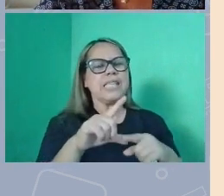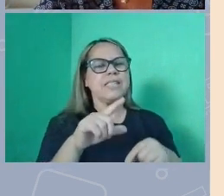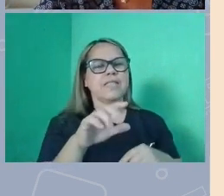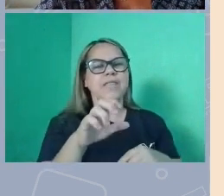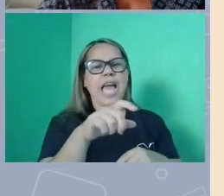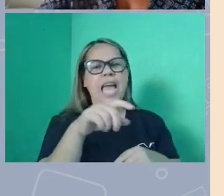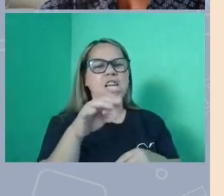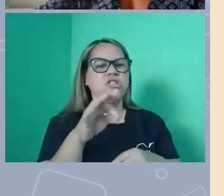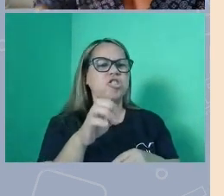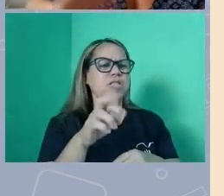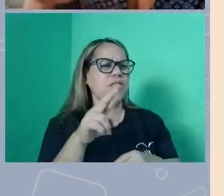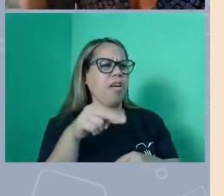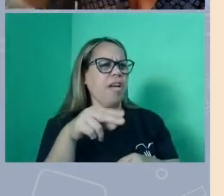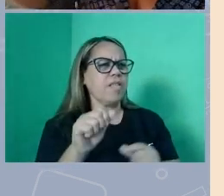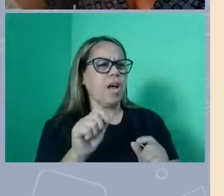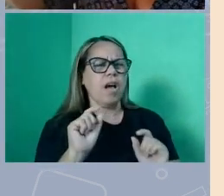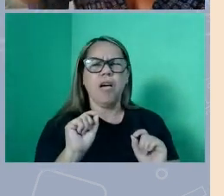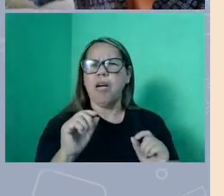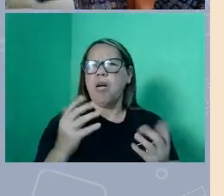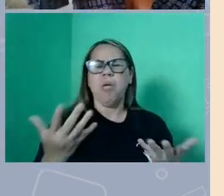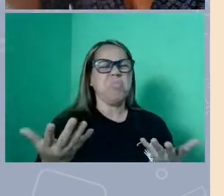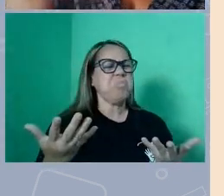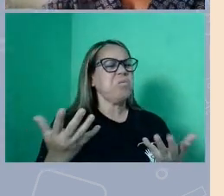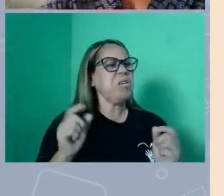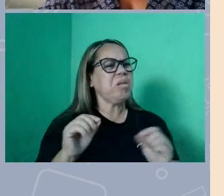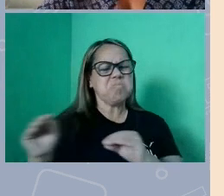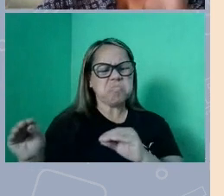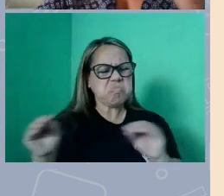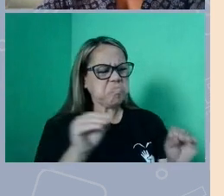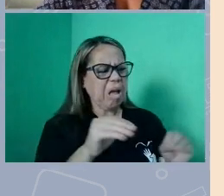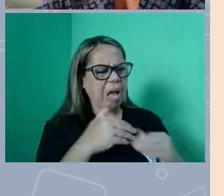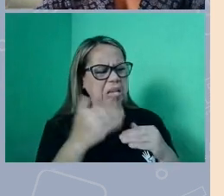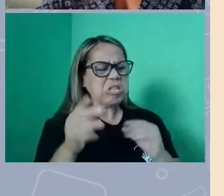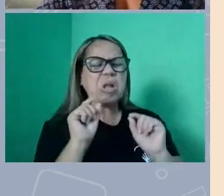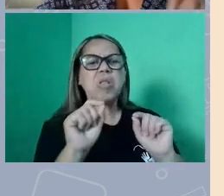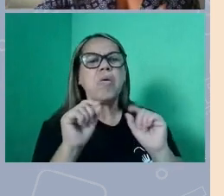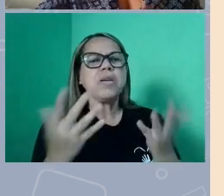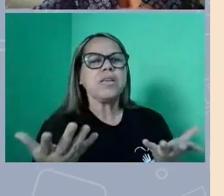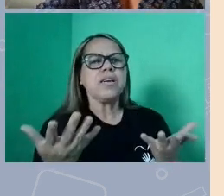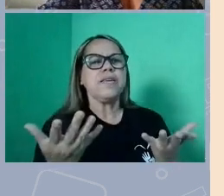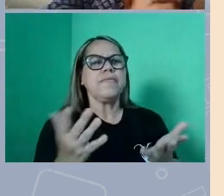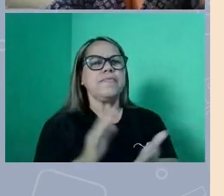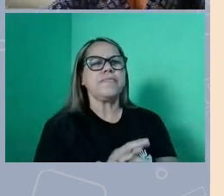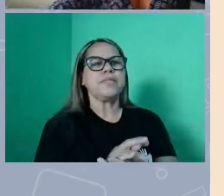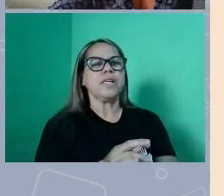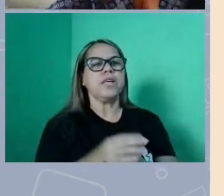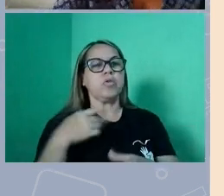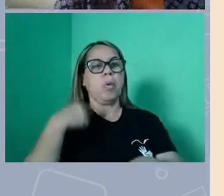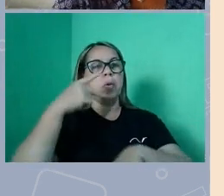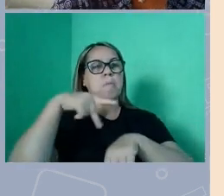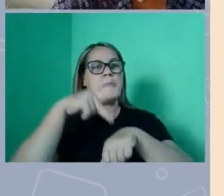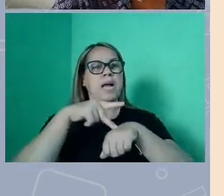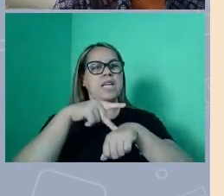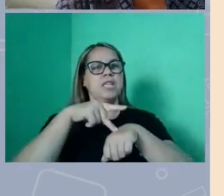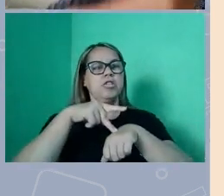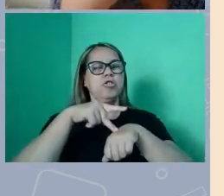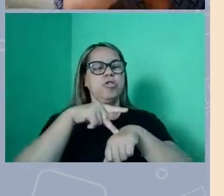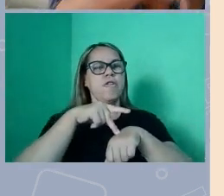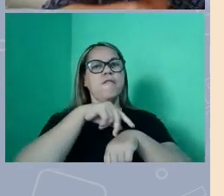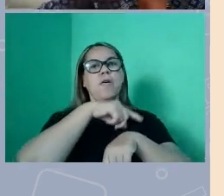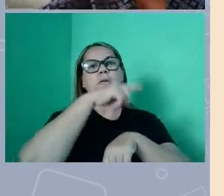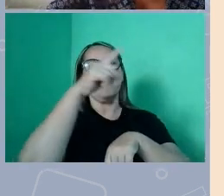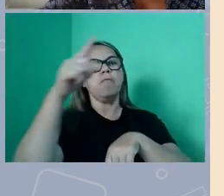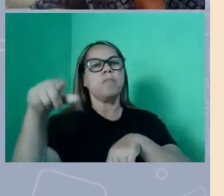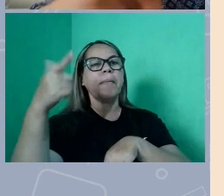o que é o movimento migratório externo né é eu sair de um país em direção a outro né a gente